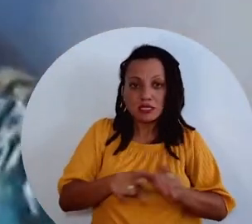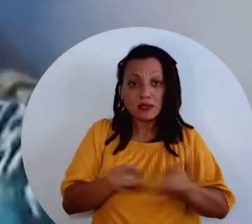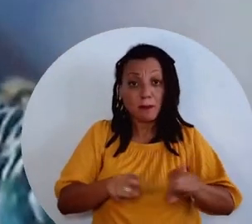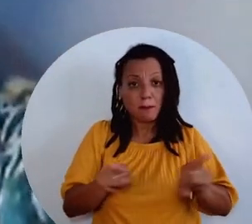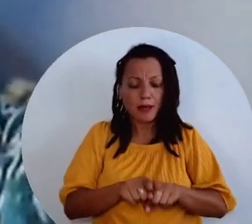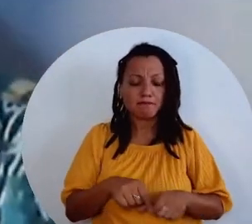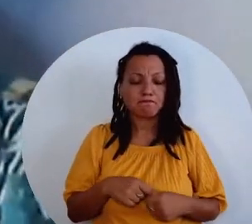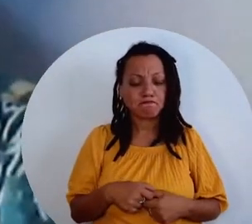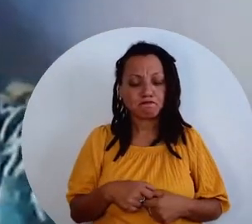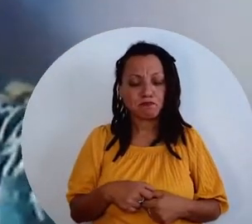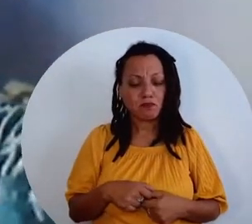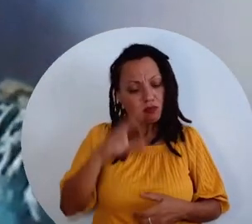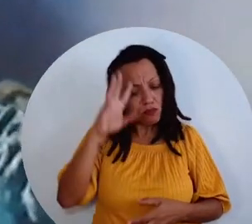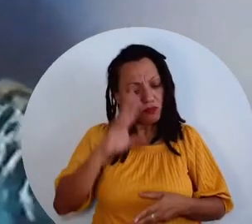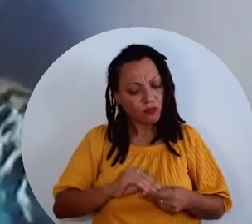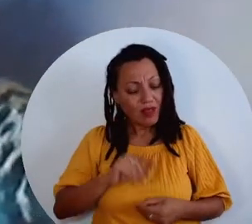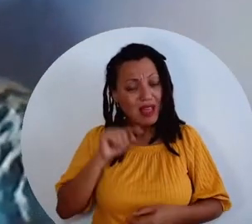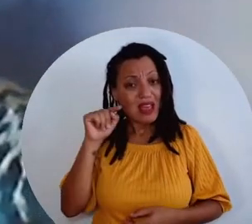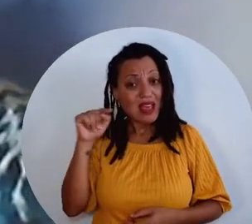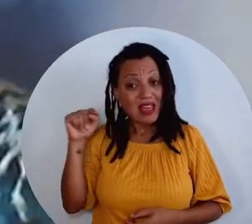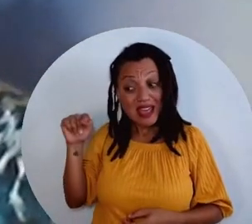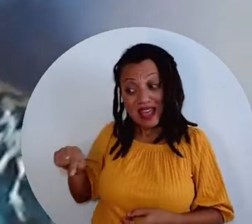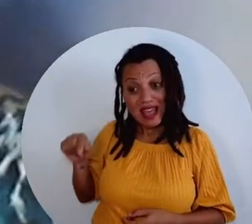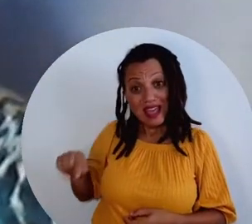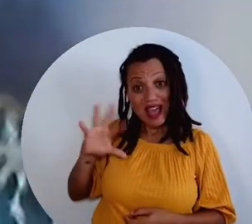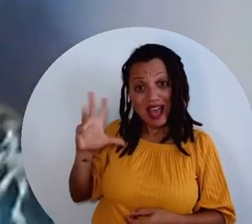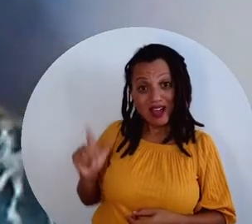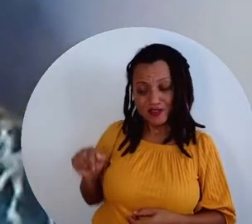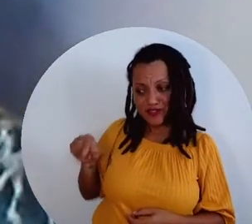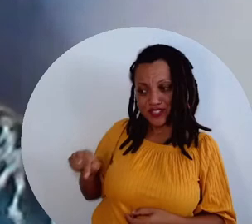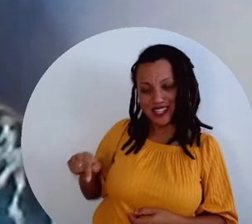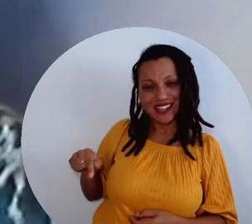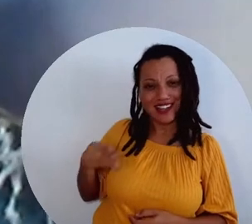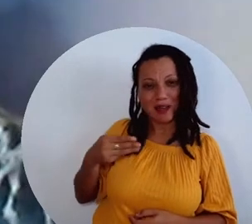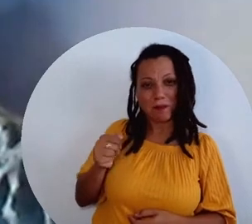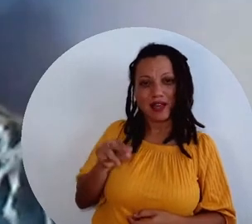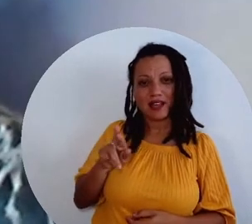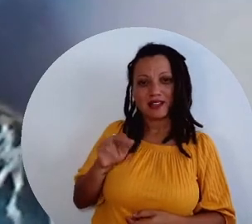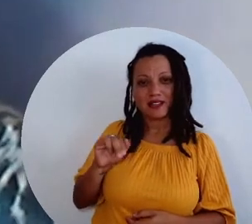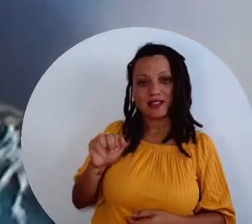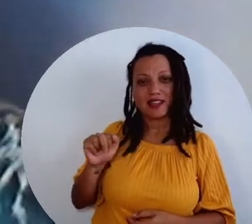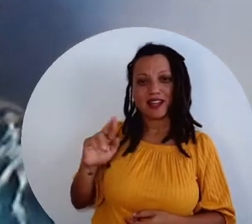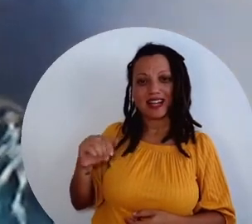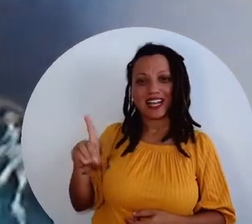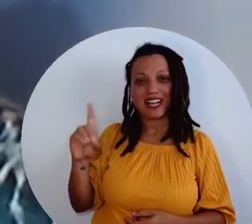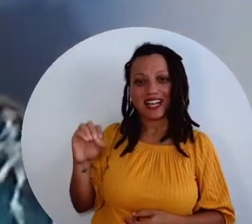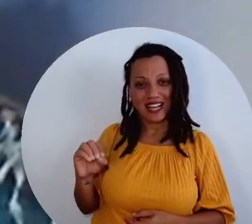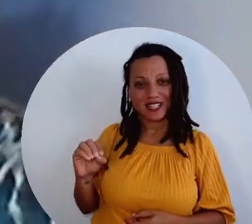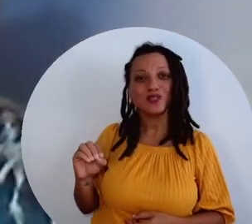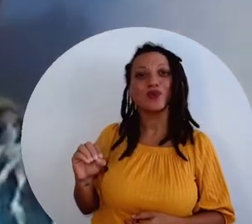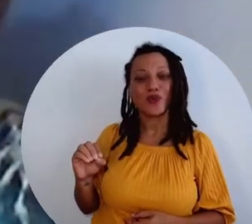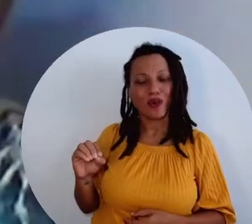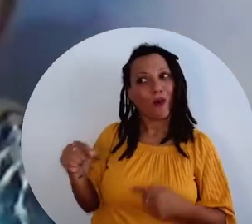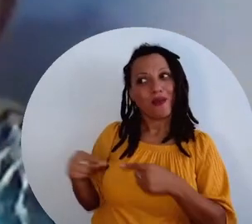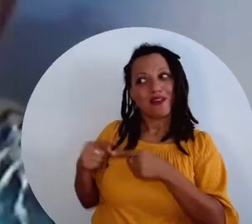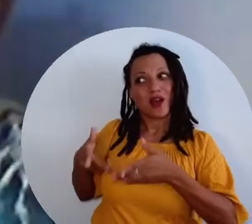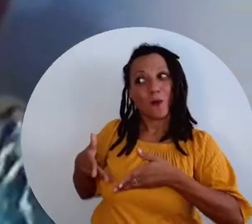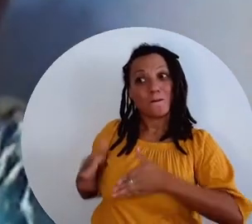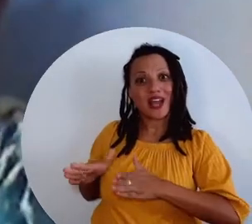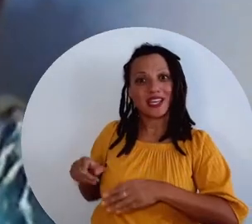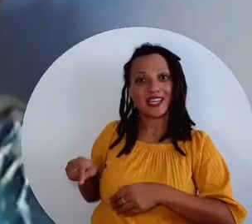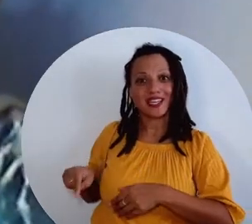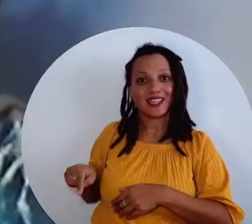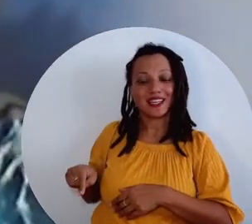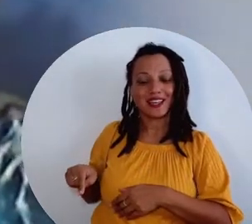esse matriarcado, que era um poder social, uma construção social em África, muito atrelado ao